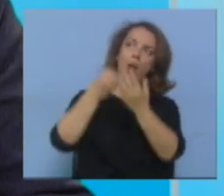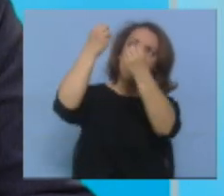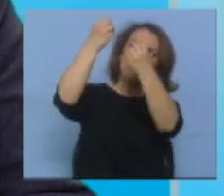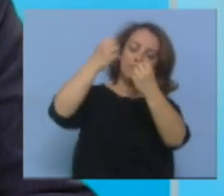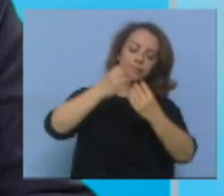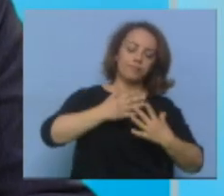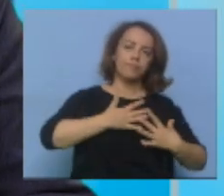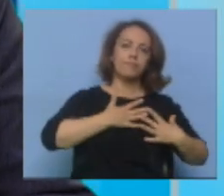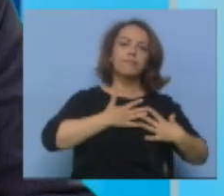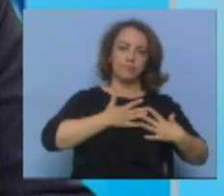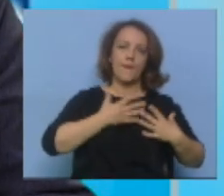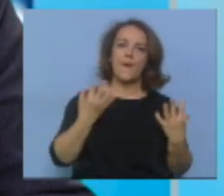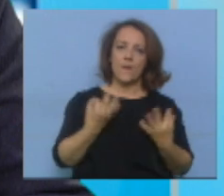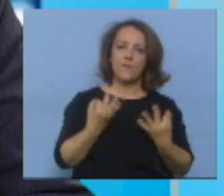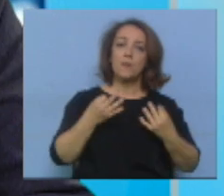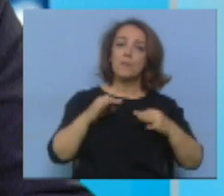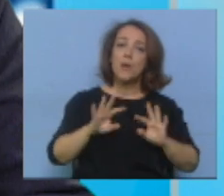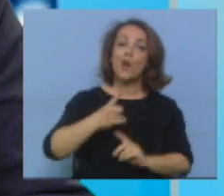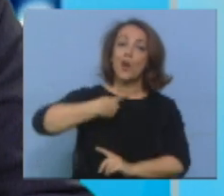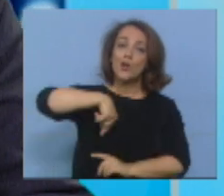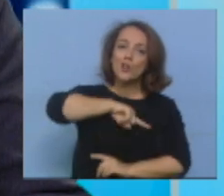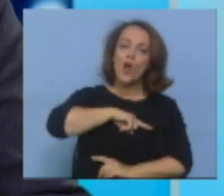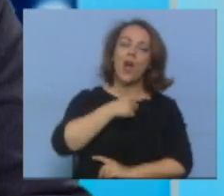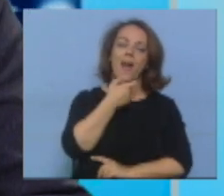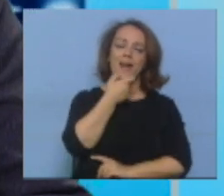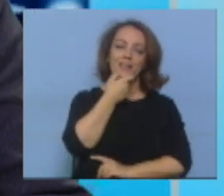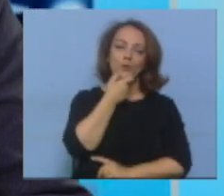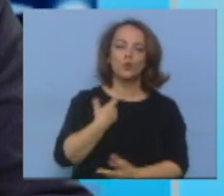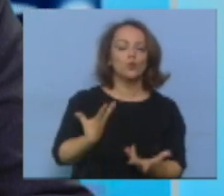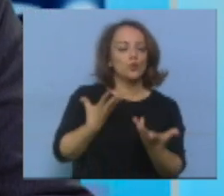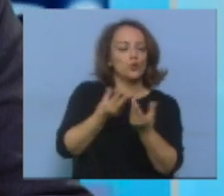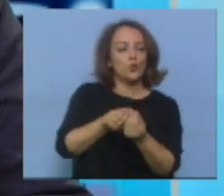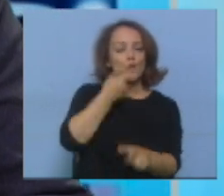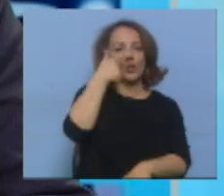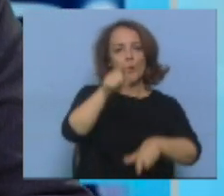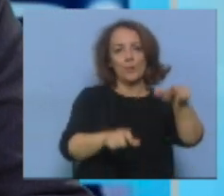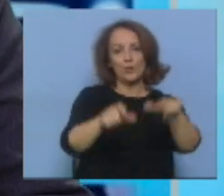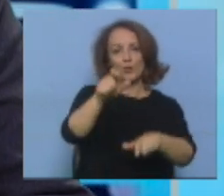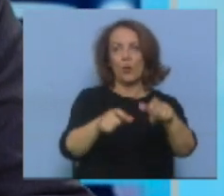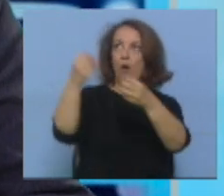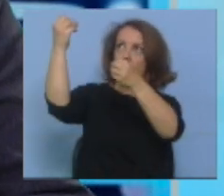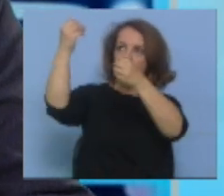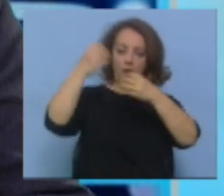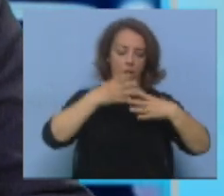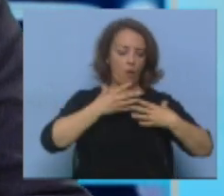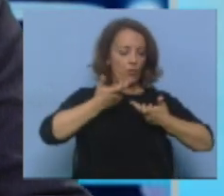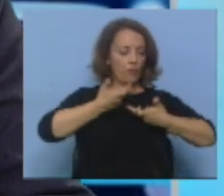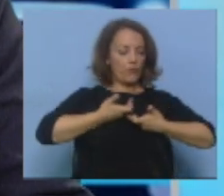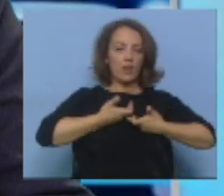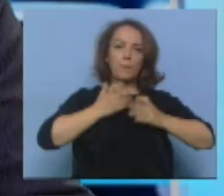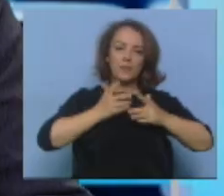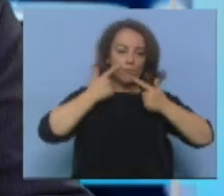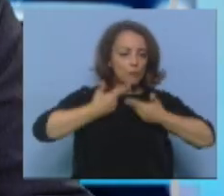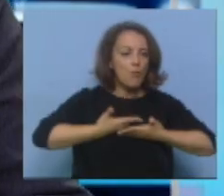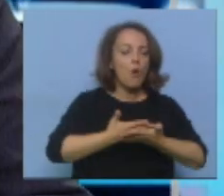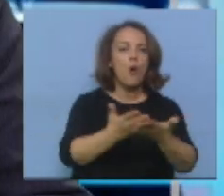corações, mas nós precisamos de conviver, de estar uns com os outros para mostrar que isso acontece. Não é uma teoria,